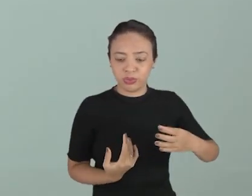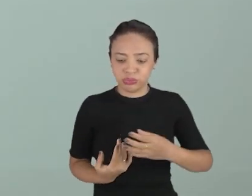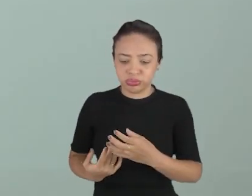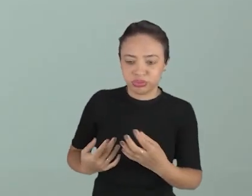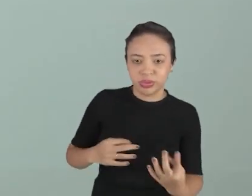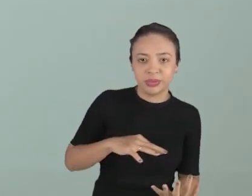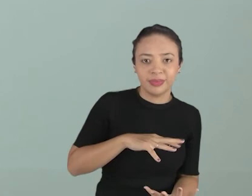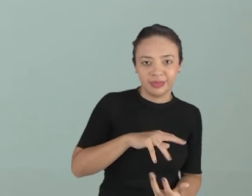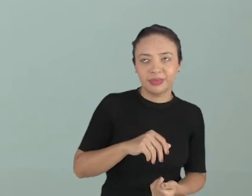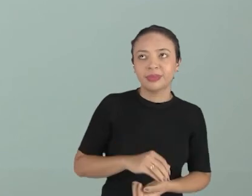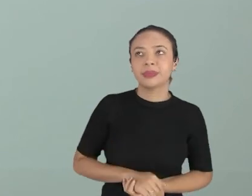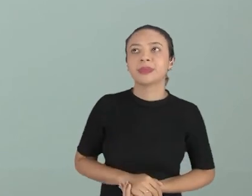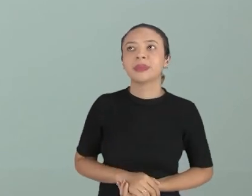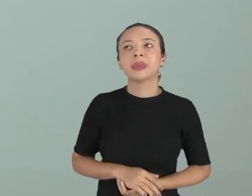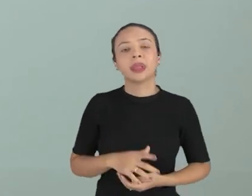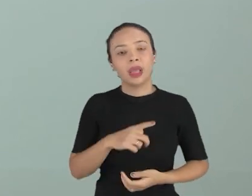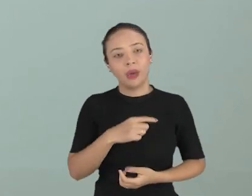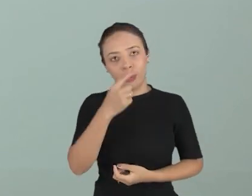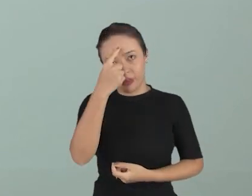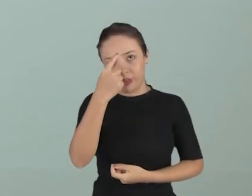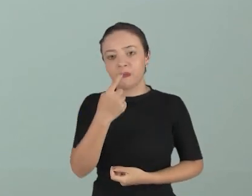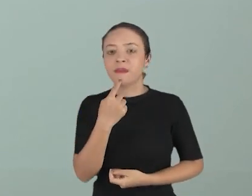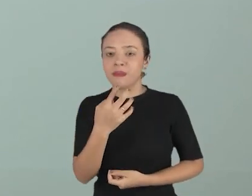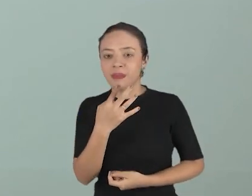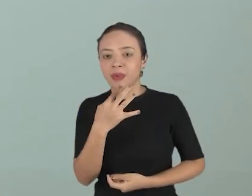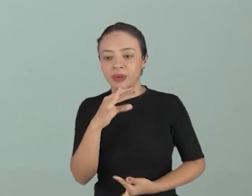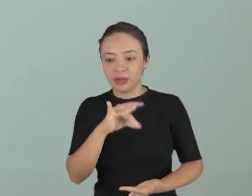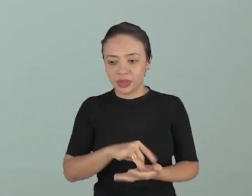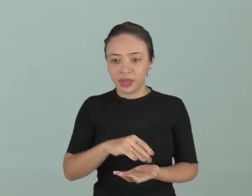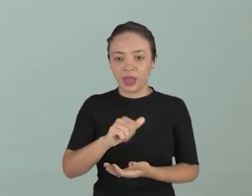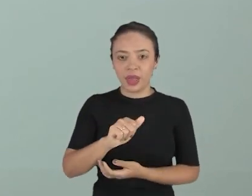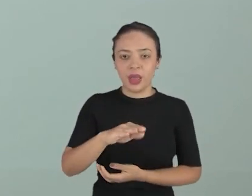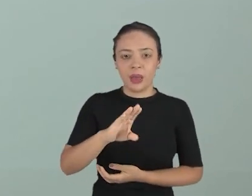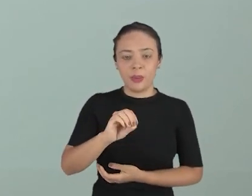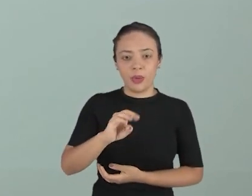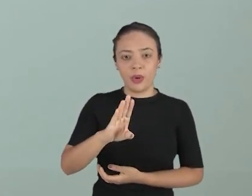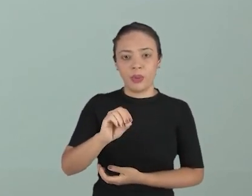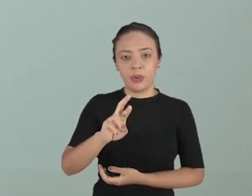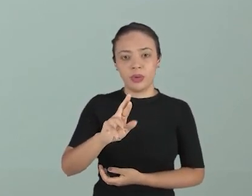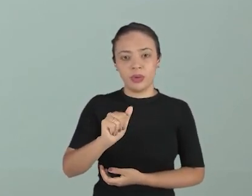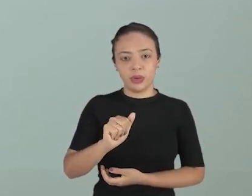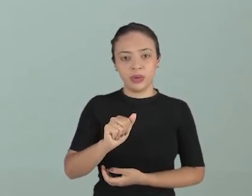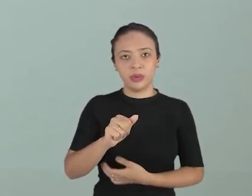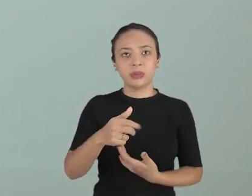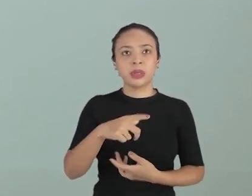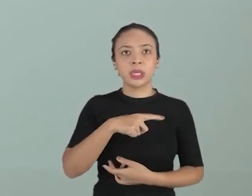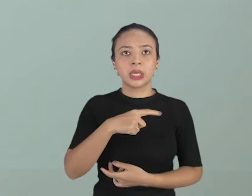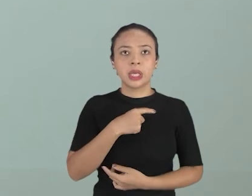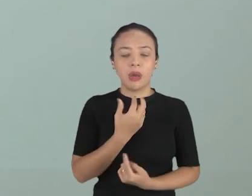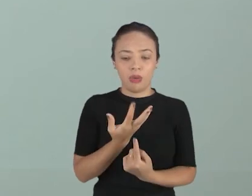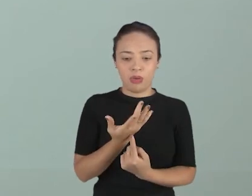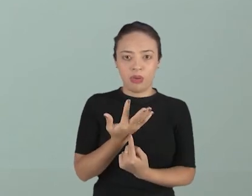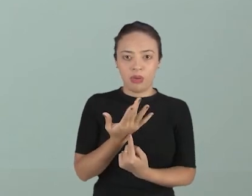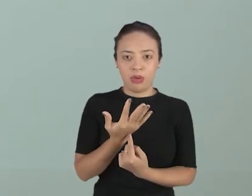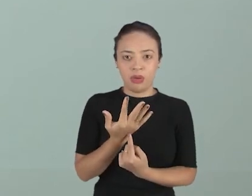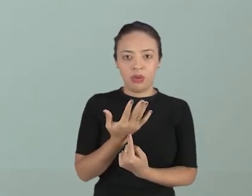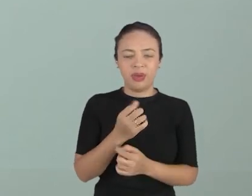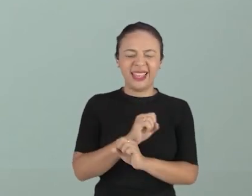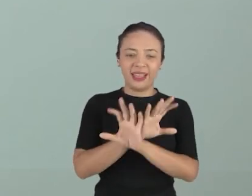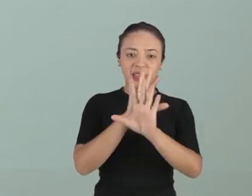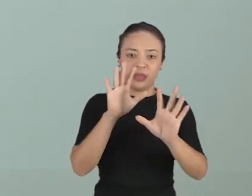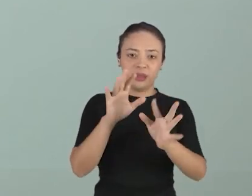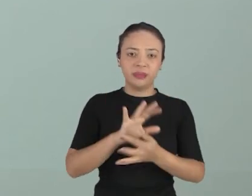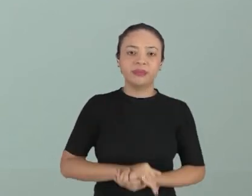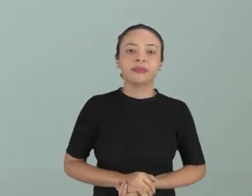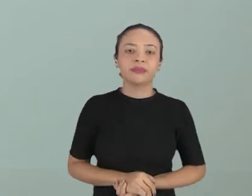vem aquela imagem tão conhecida que é a abóbora, né, com aquelas caras, e dentro eles colocam uma vela para iluminar. Então isso aí é